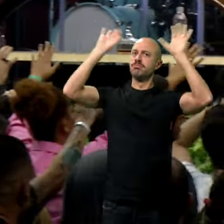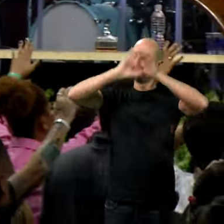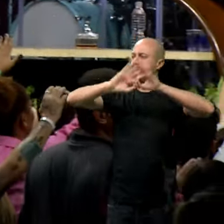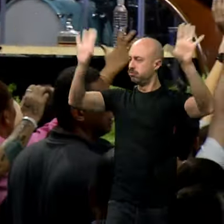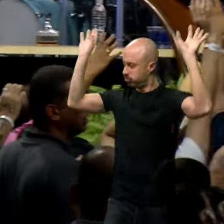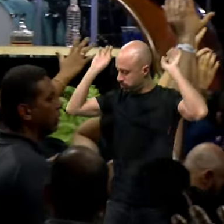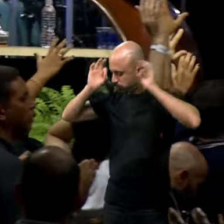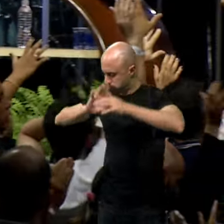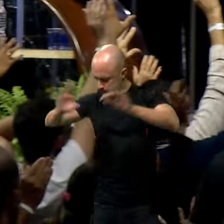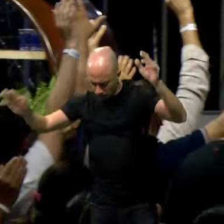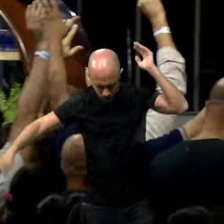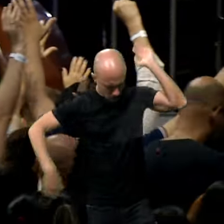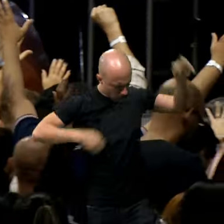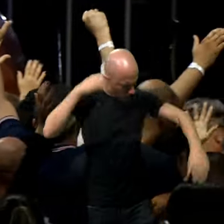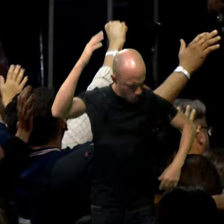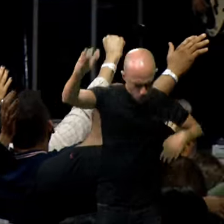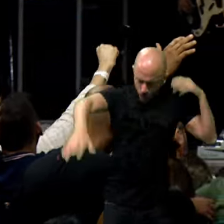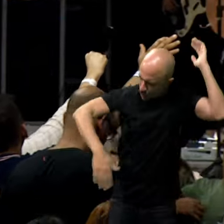Já!